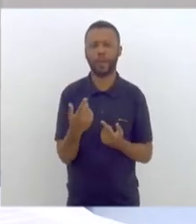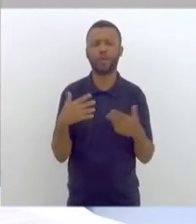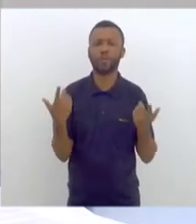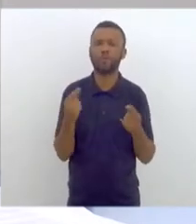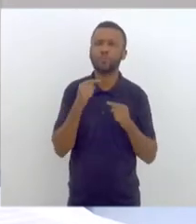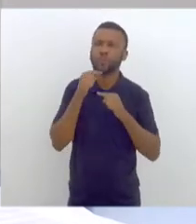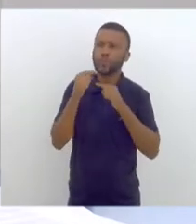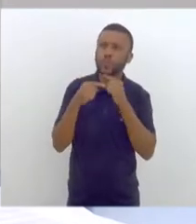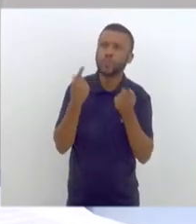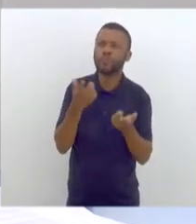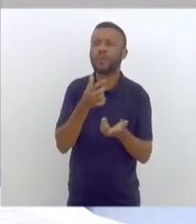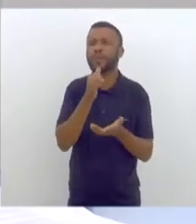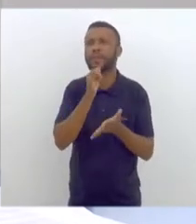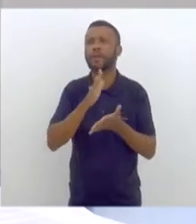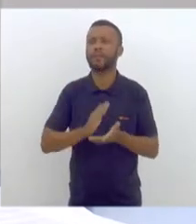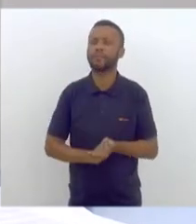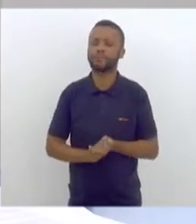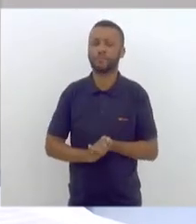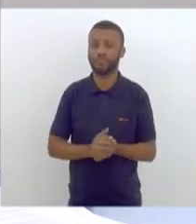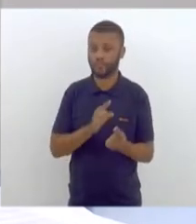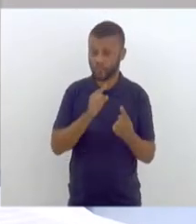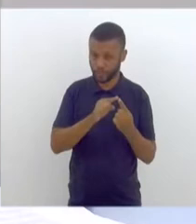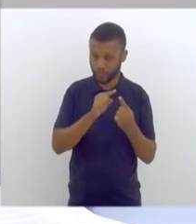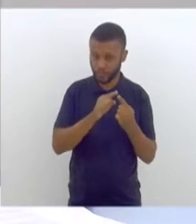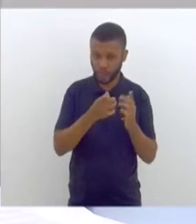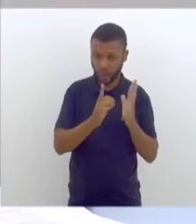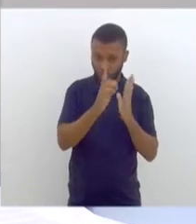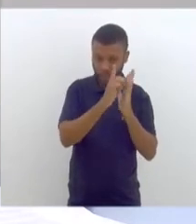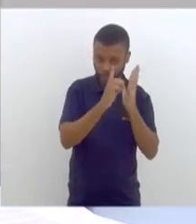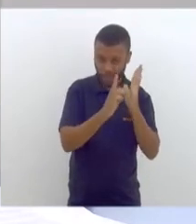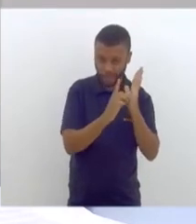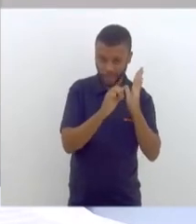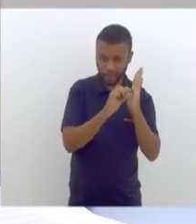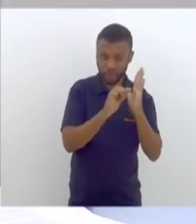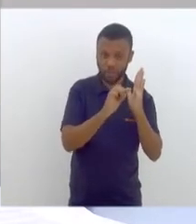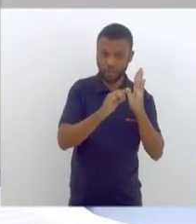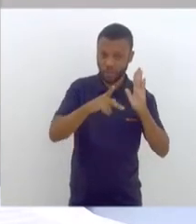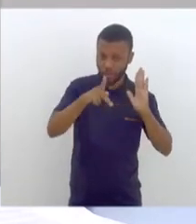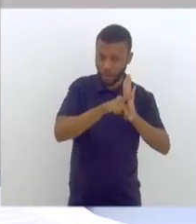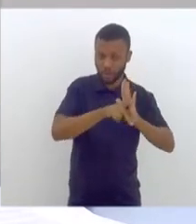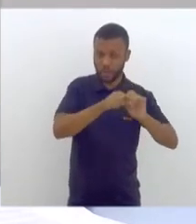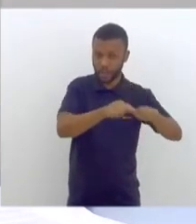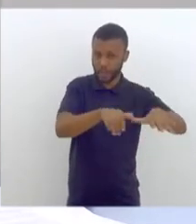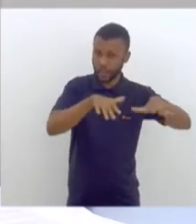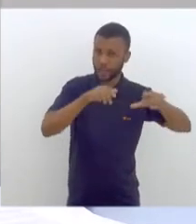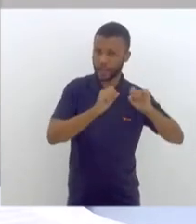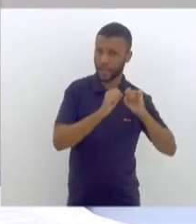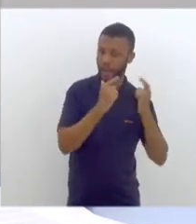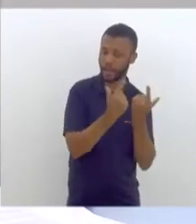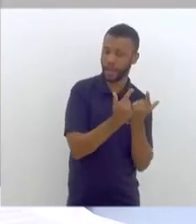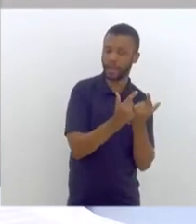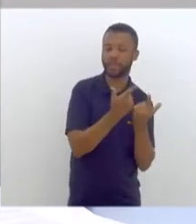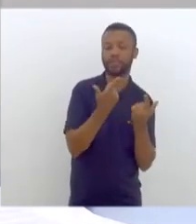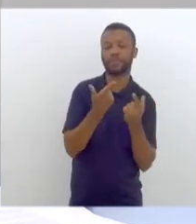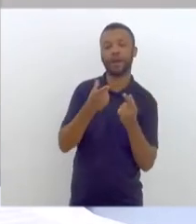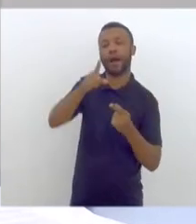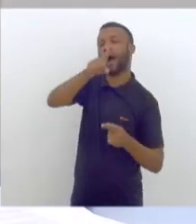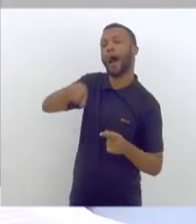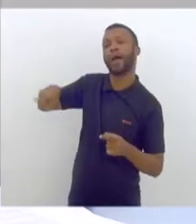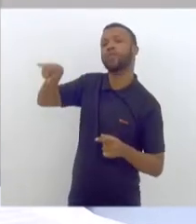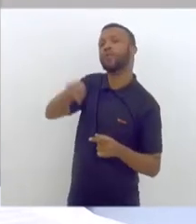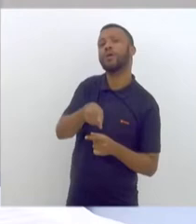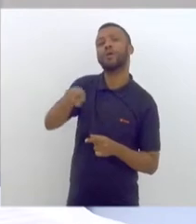é fazer um decreto legislativo caçando o decreto Governador para criar um problema jurídico